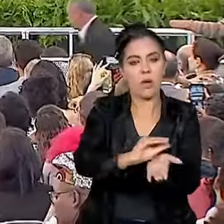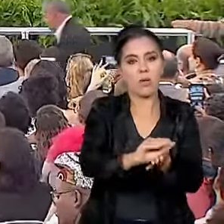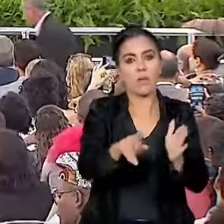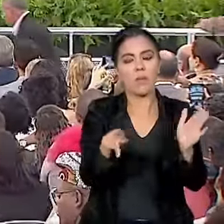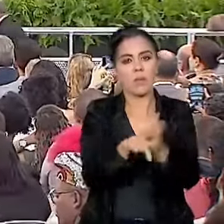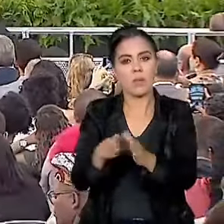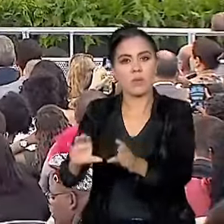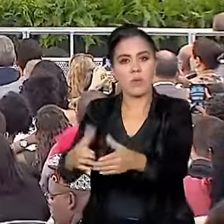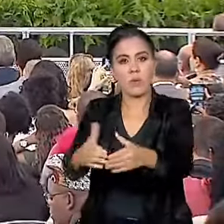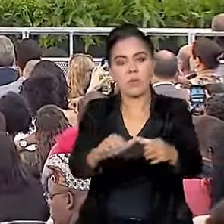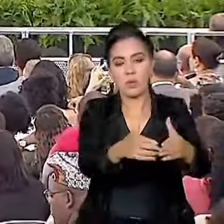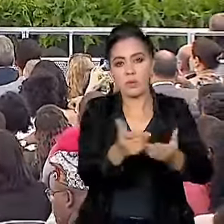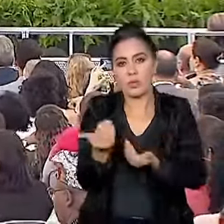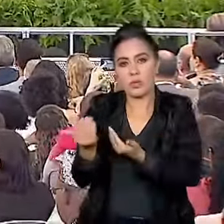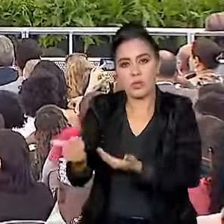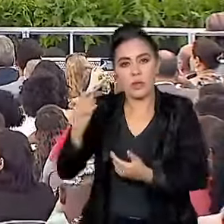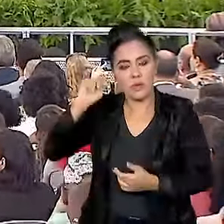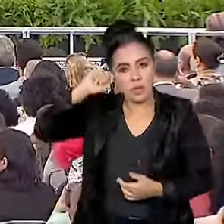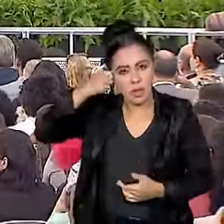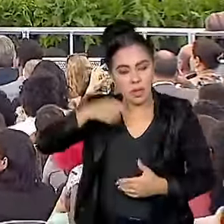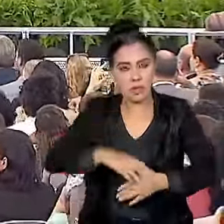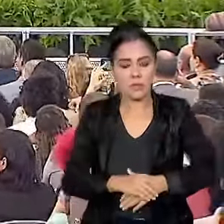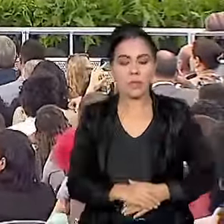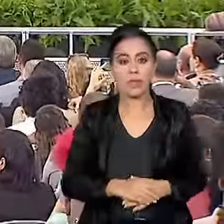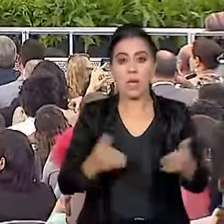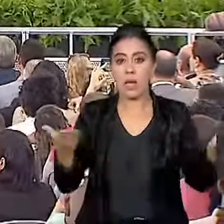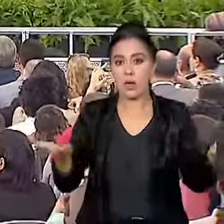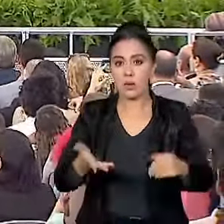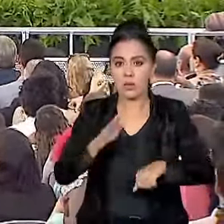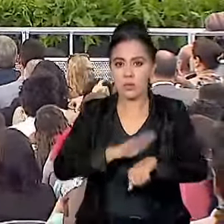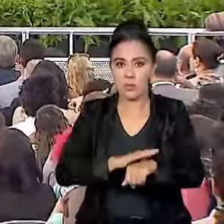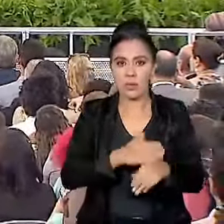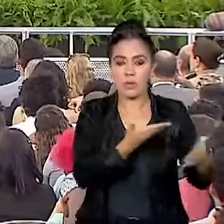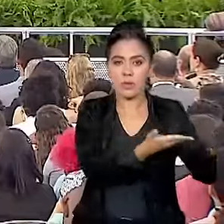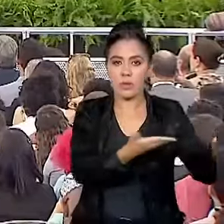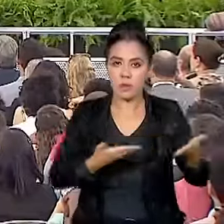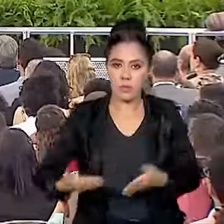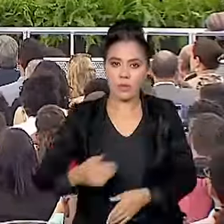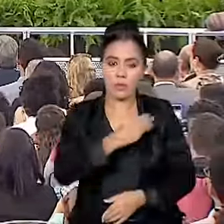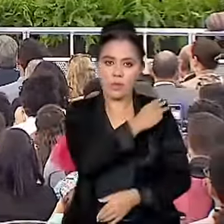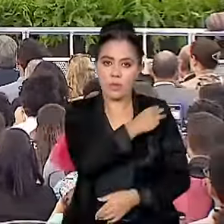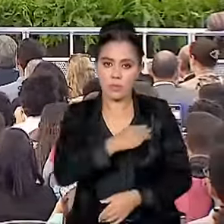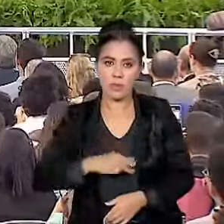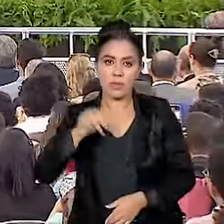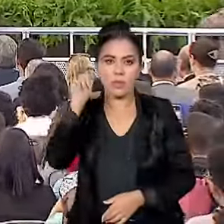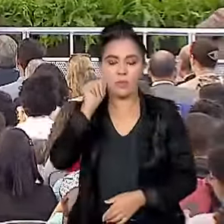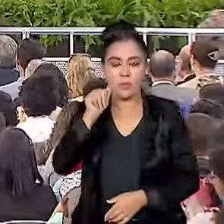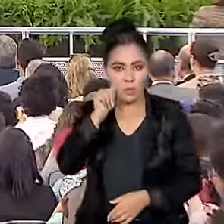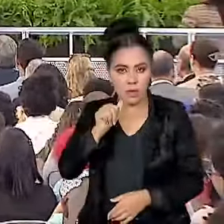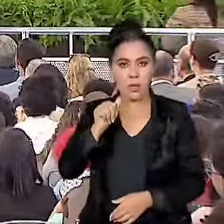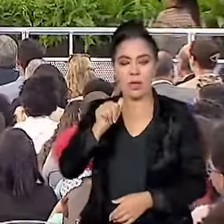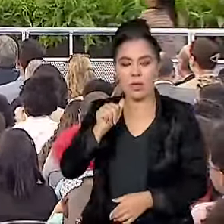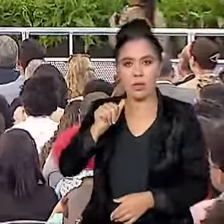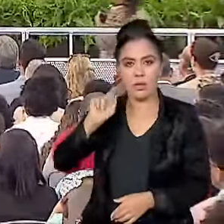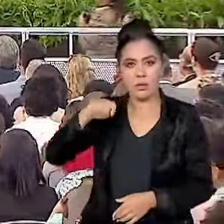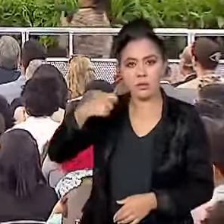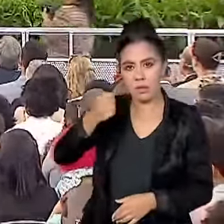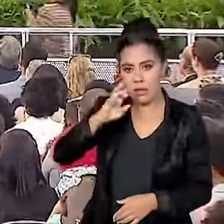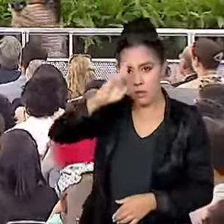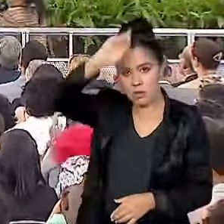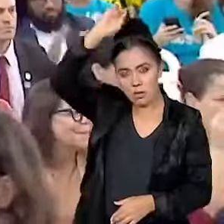juventude negra. Com a palavra, a ministra da Igualdade Racial, Aniele Franco.